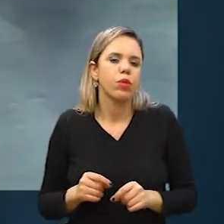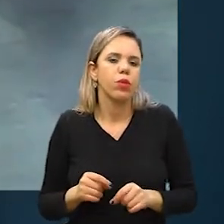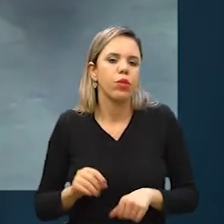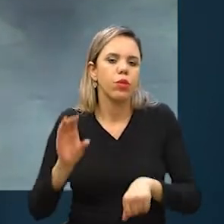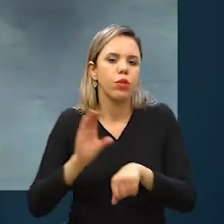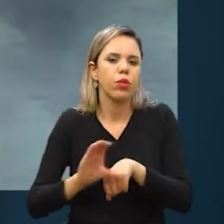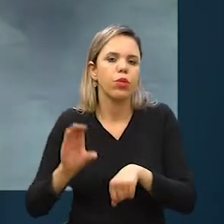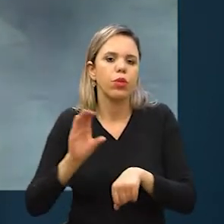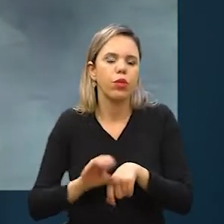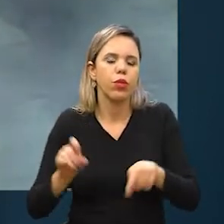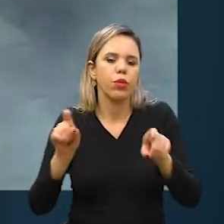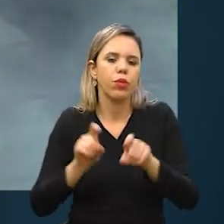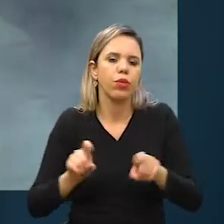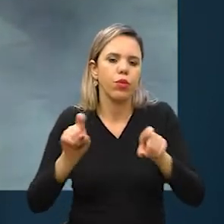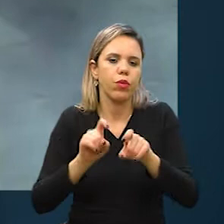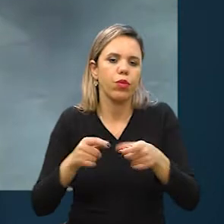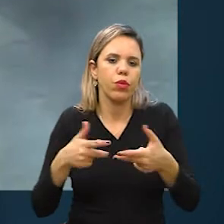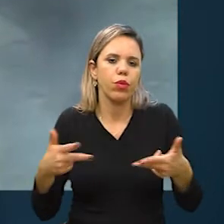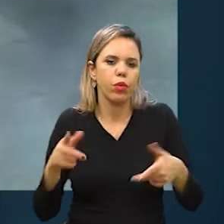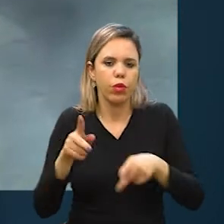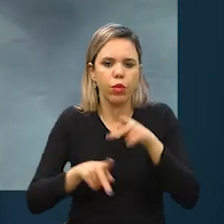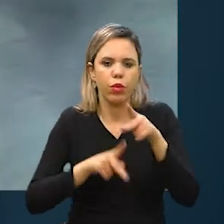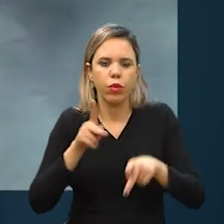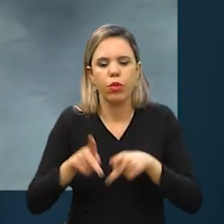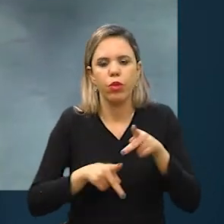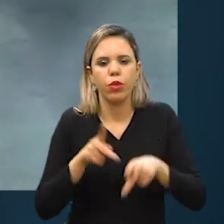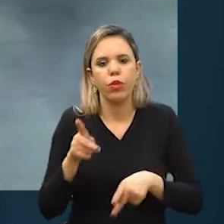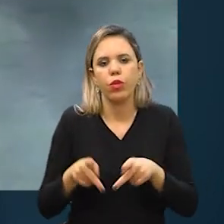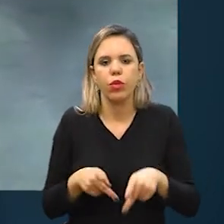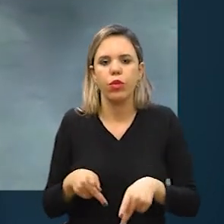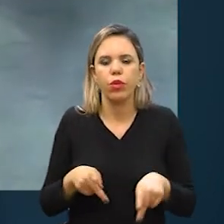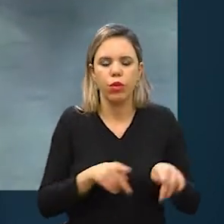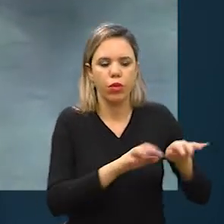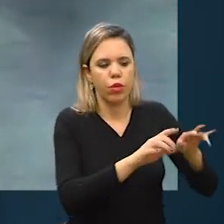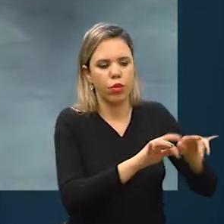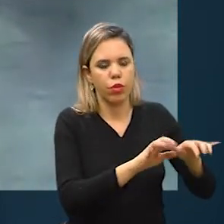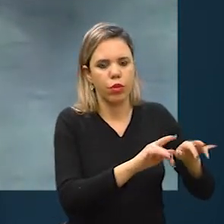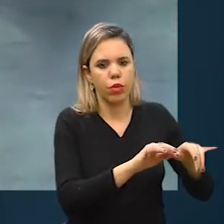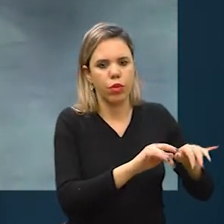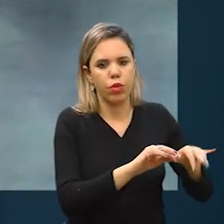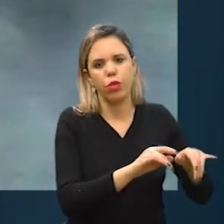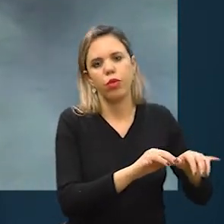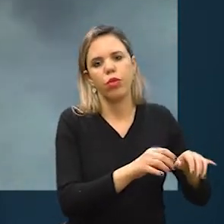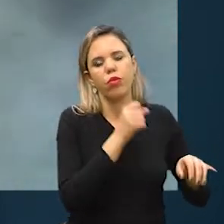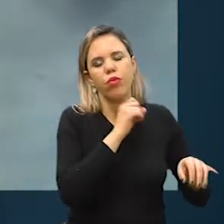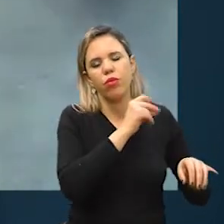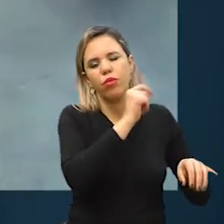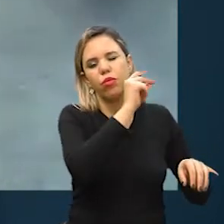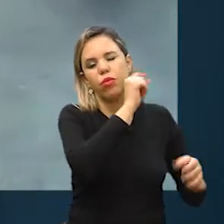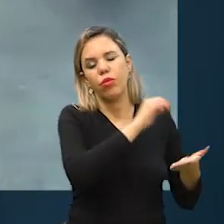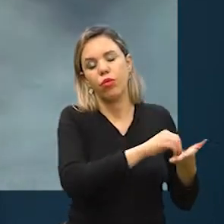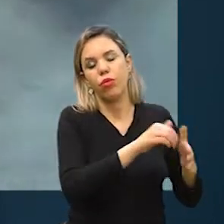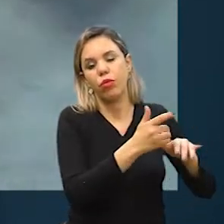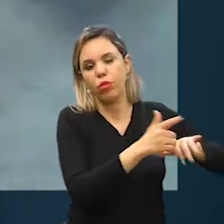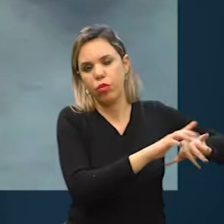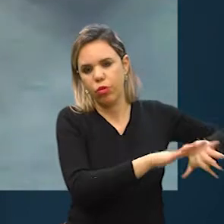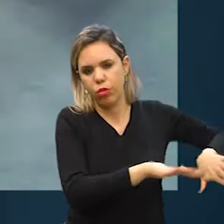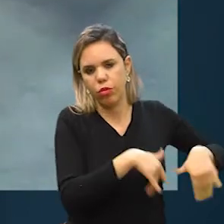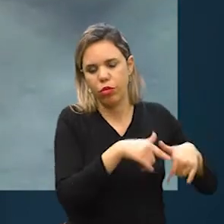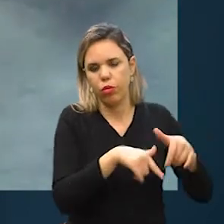era os cursos na área de informática. As pessoas estavam saindo da datilografia, né, as